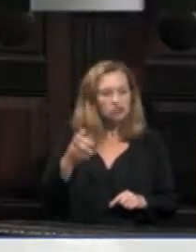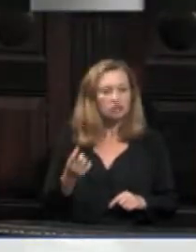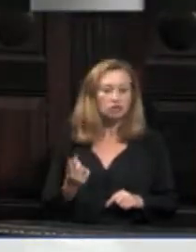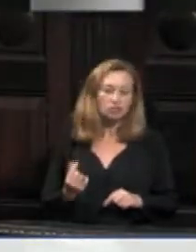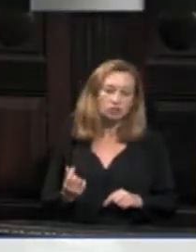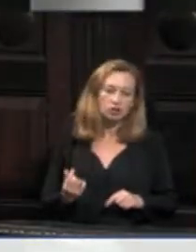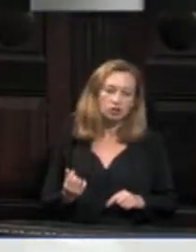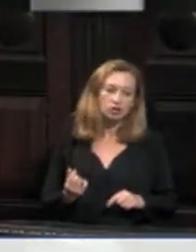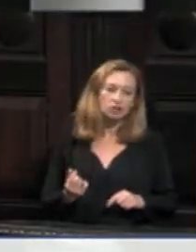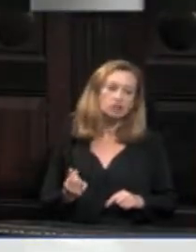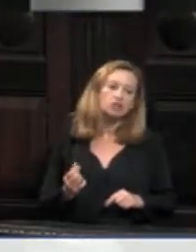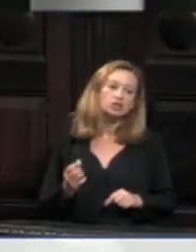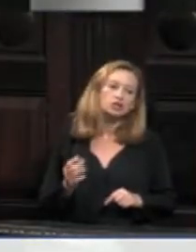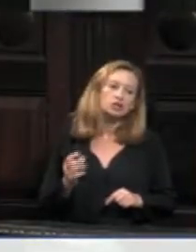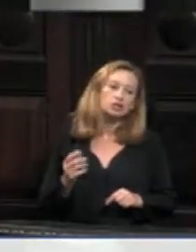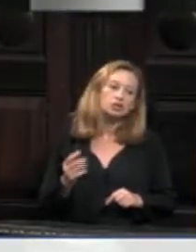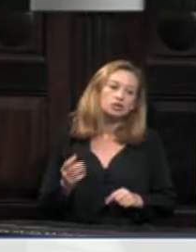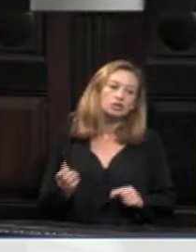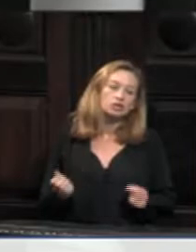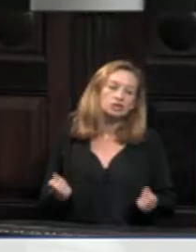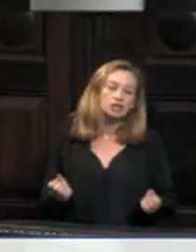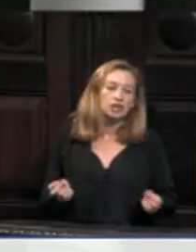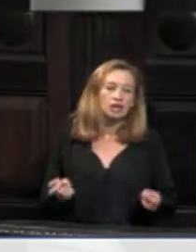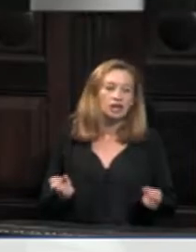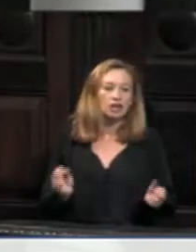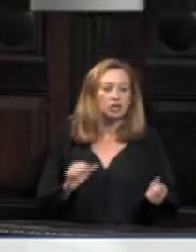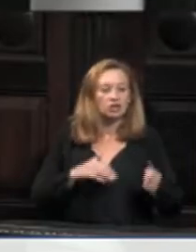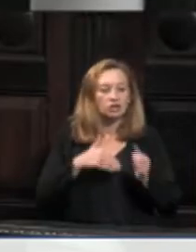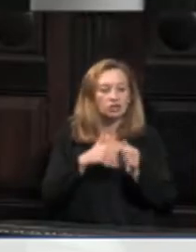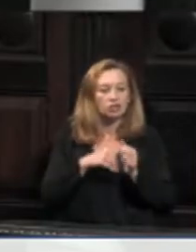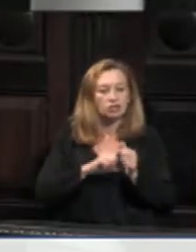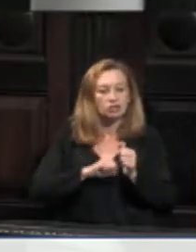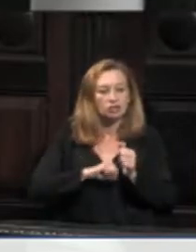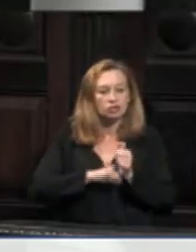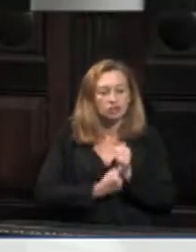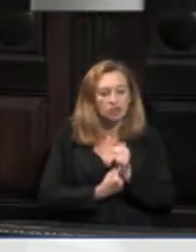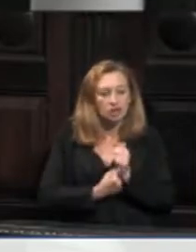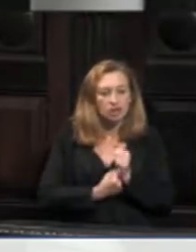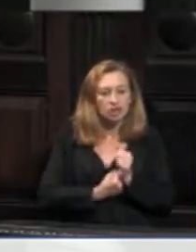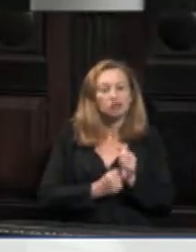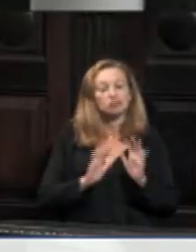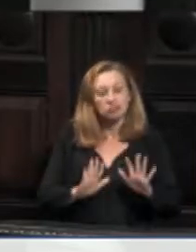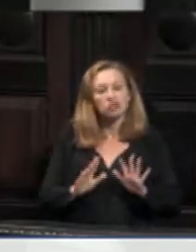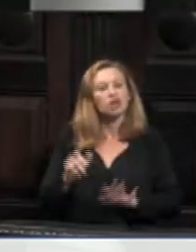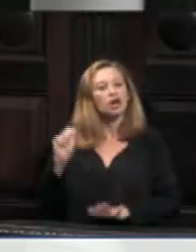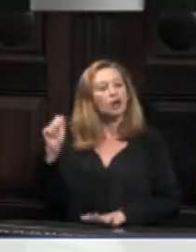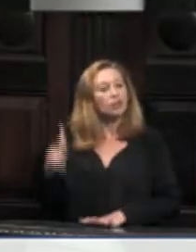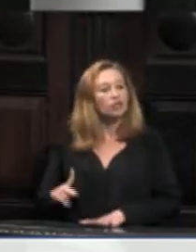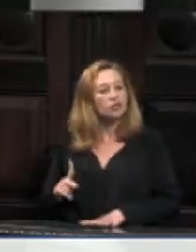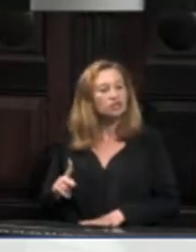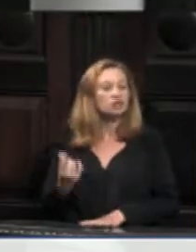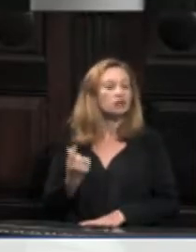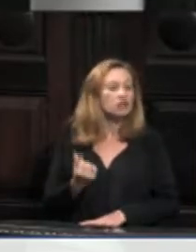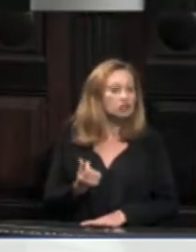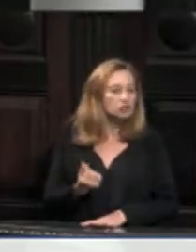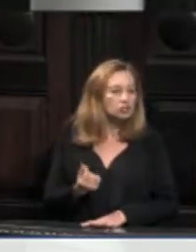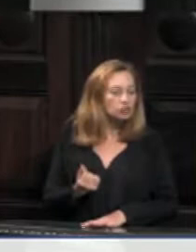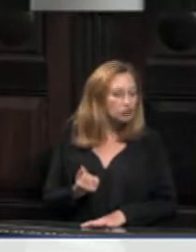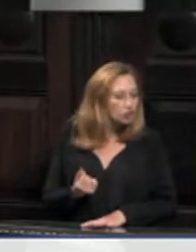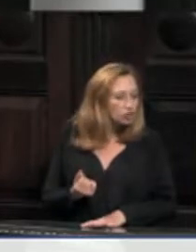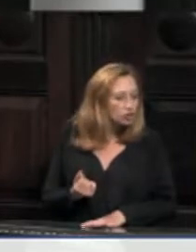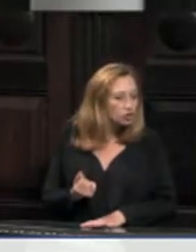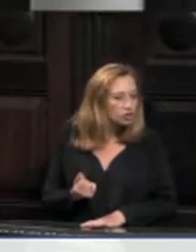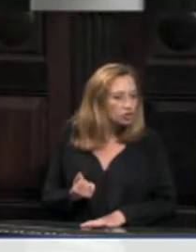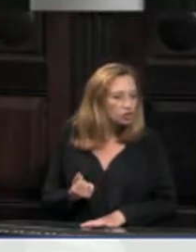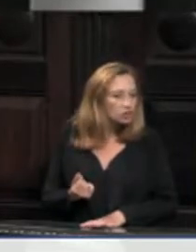estarão automaticamente rejeitadas. E dei pela aprovação das contas